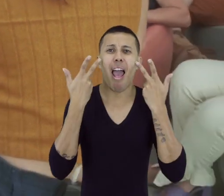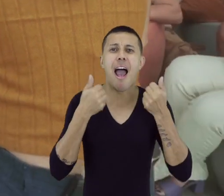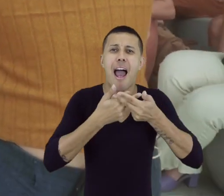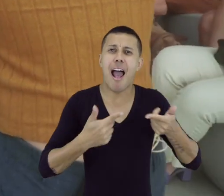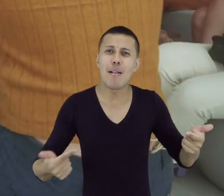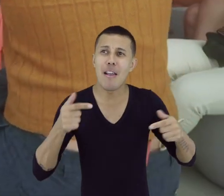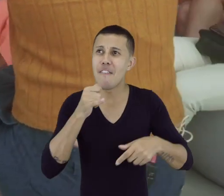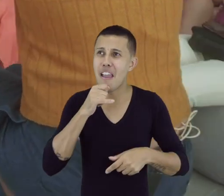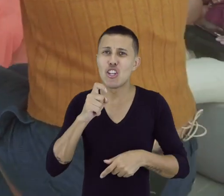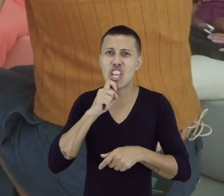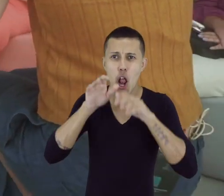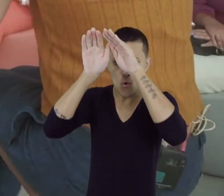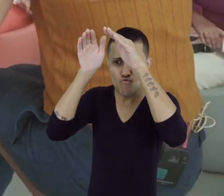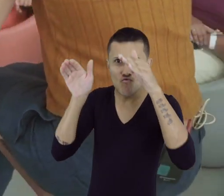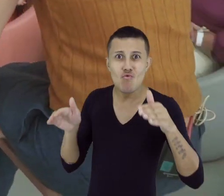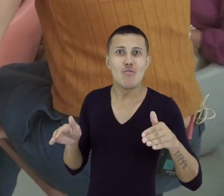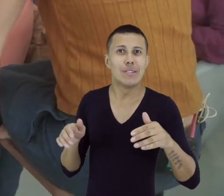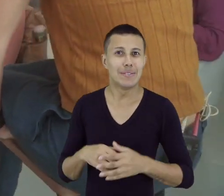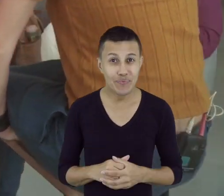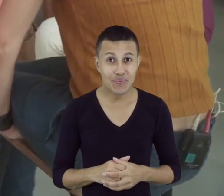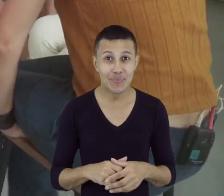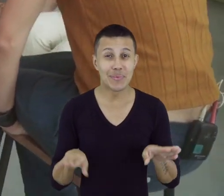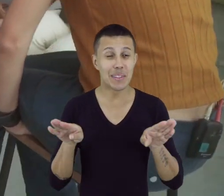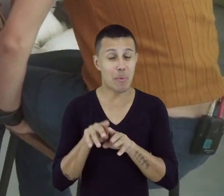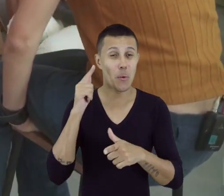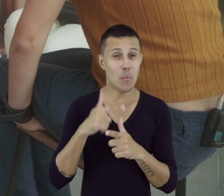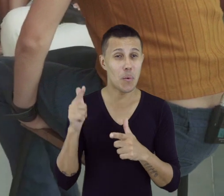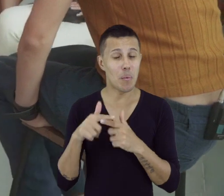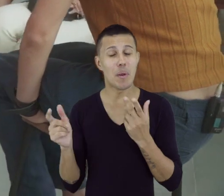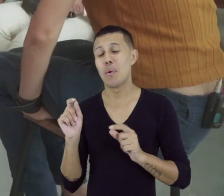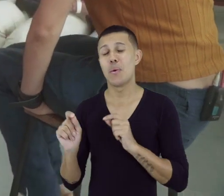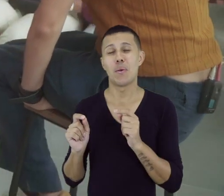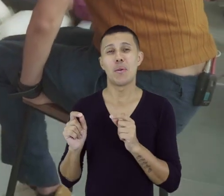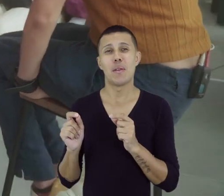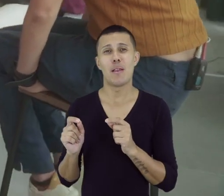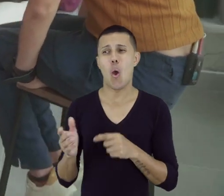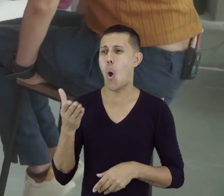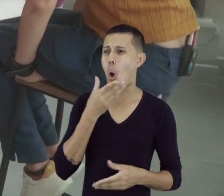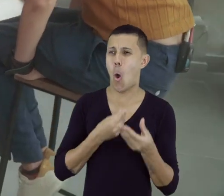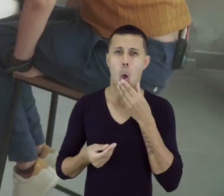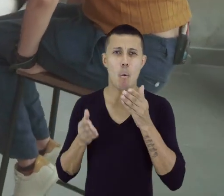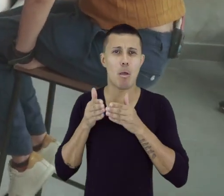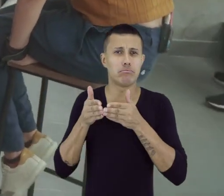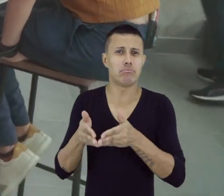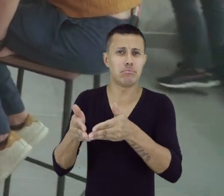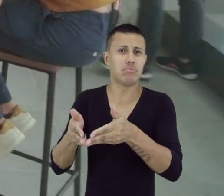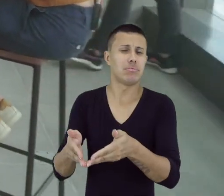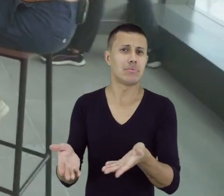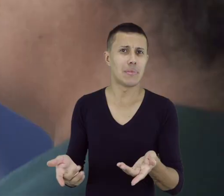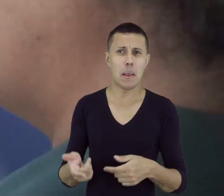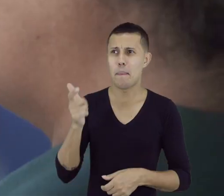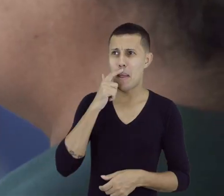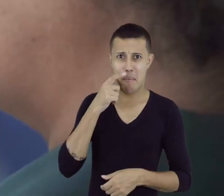mesmos pedaços de gelo. E tinha só um problema, assim, eu via vários homens do mar,